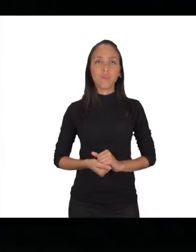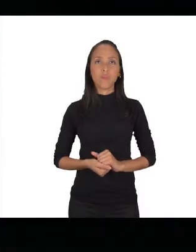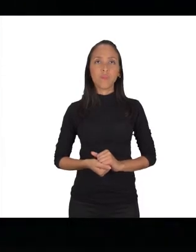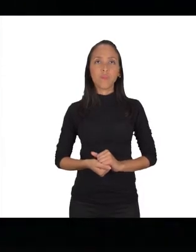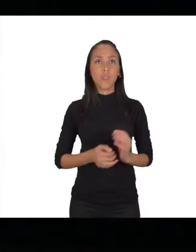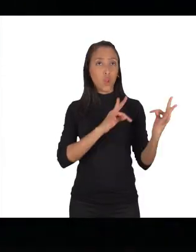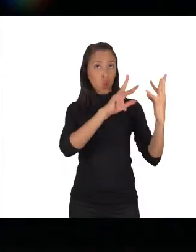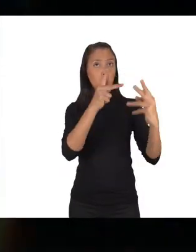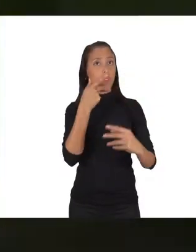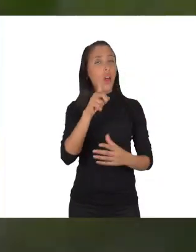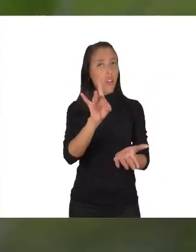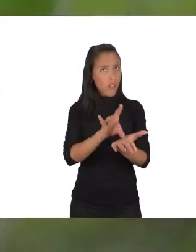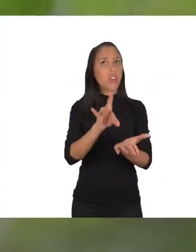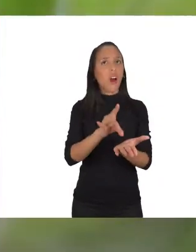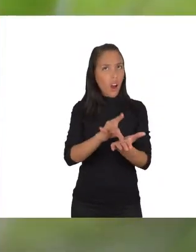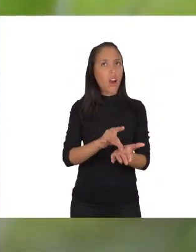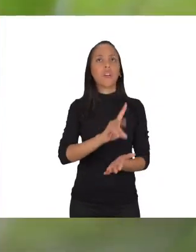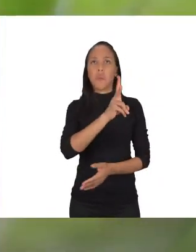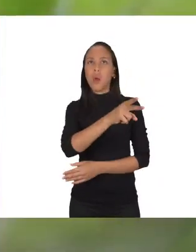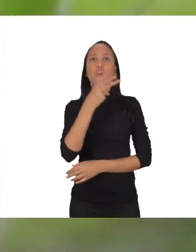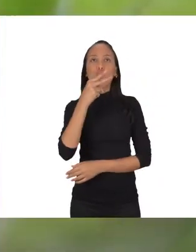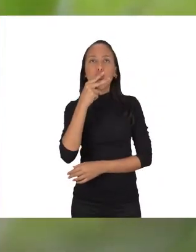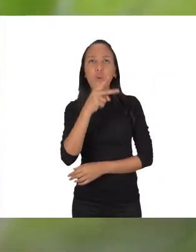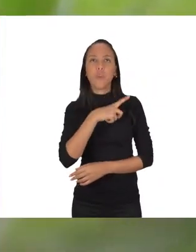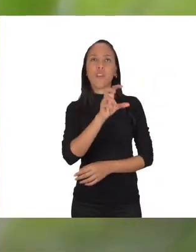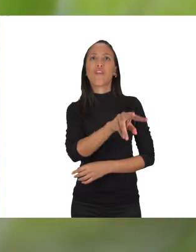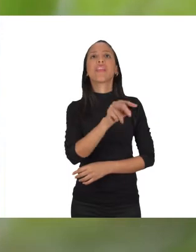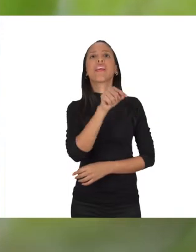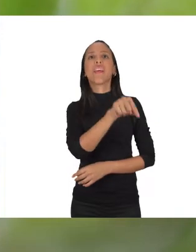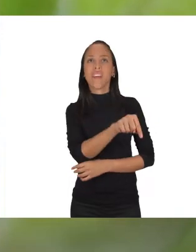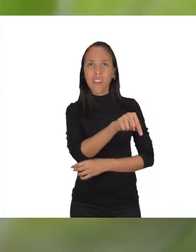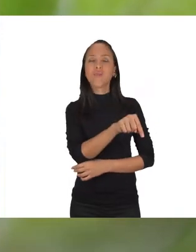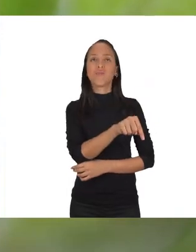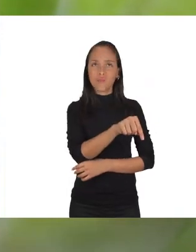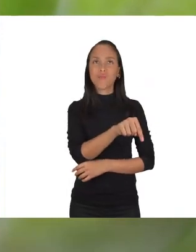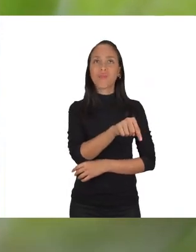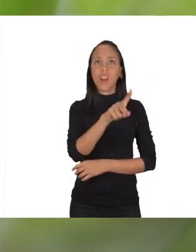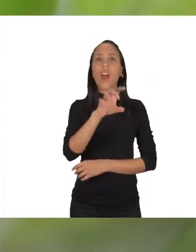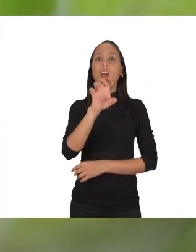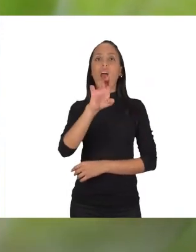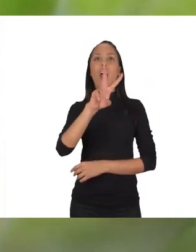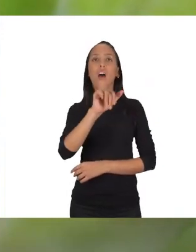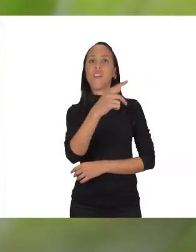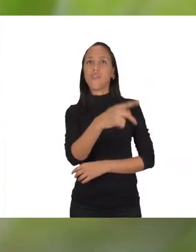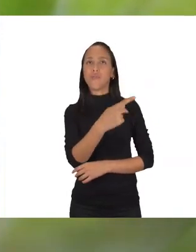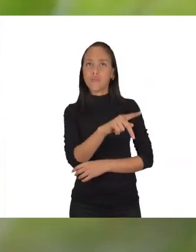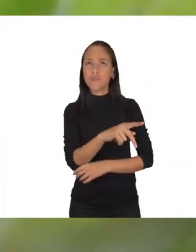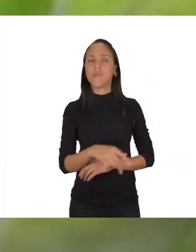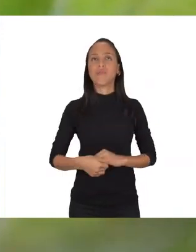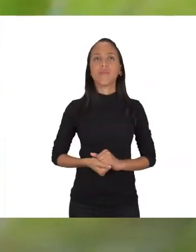Todo mundo diz, e é verdade, deve ser, que é dos fumos, né, desses venenos, que ele dá essa loucura na